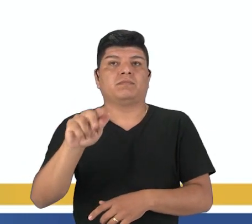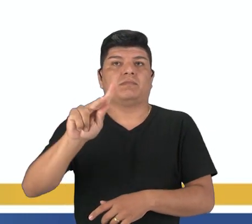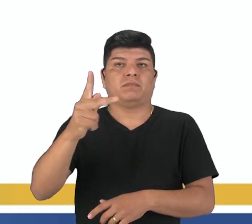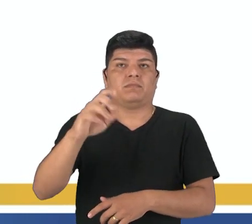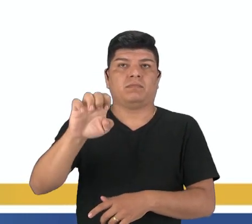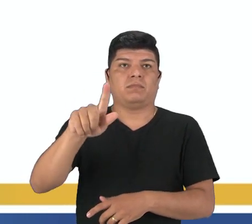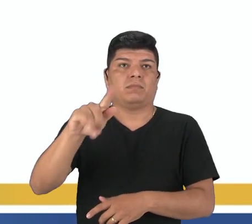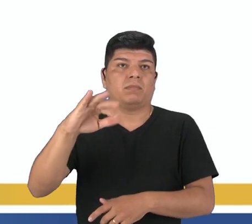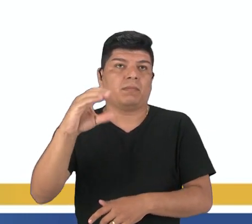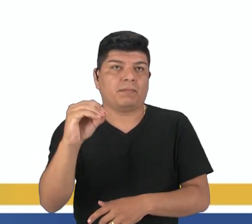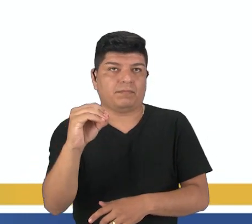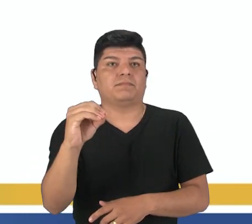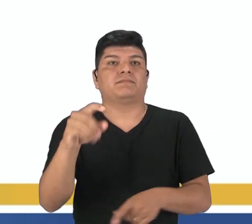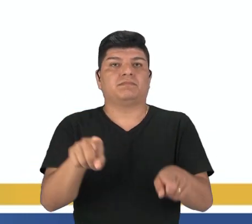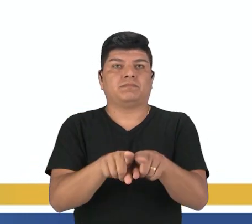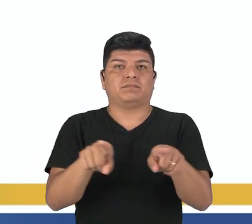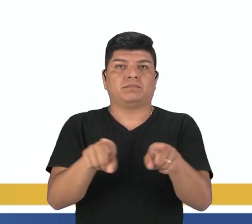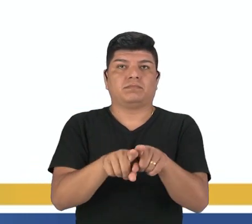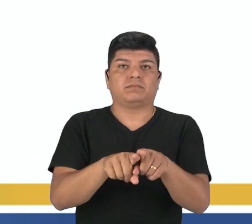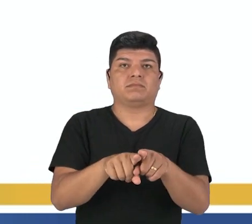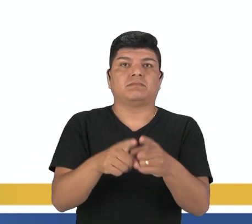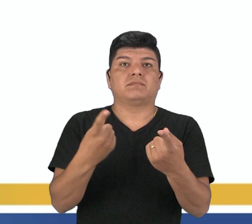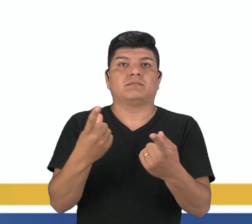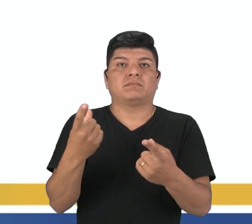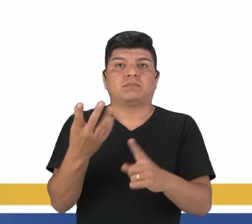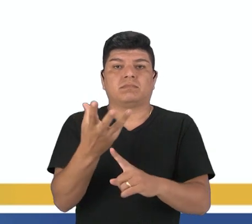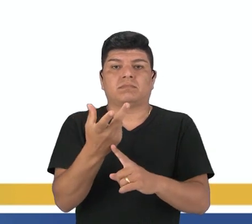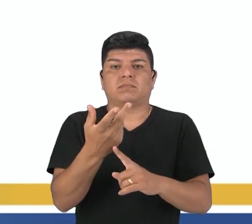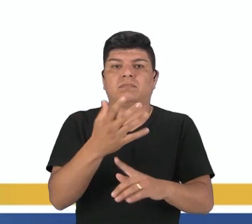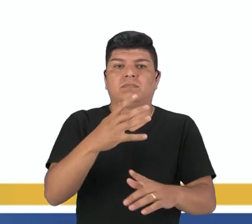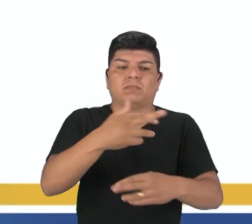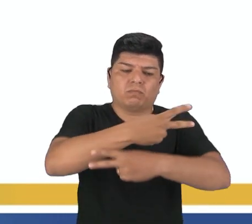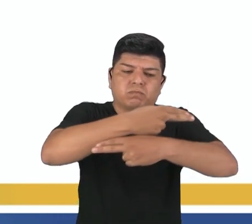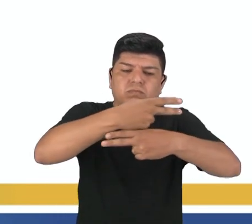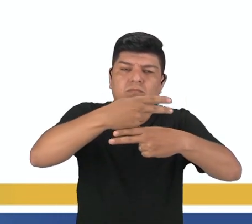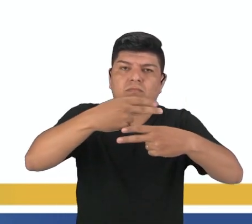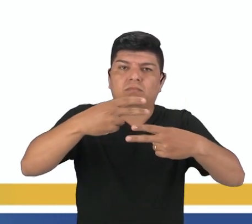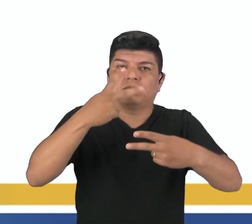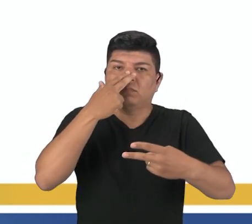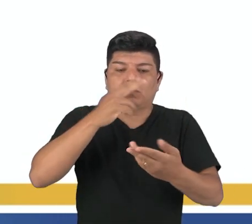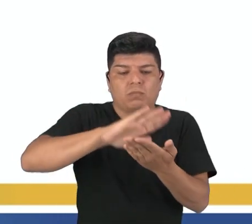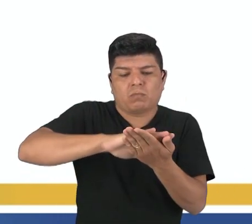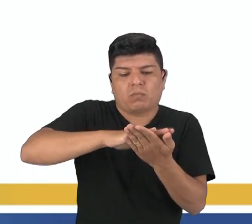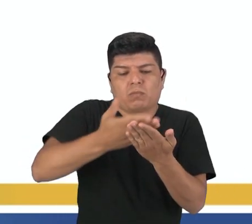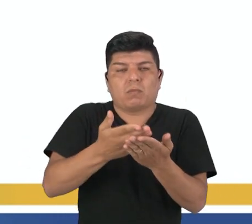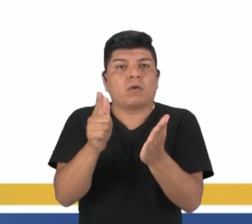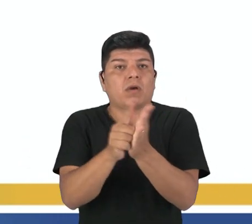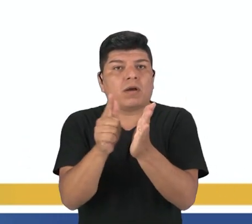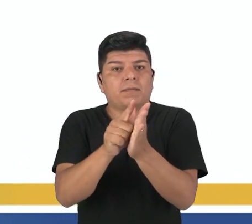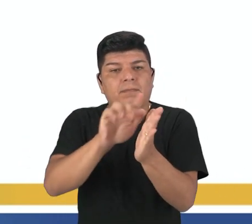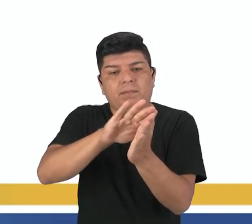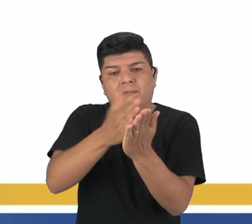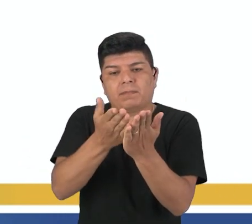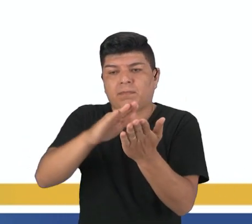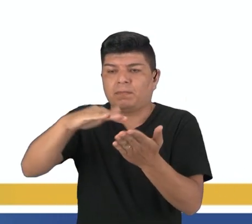arte sensorial. Lígia Clark trabalha objetos como se fossem dobraduras de papel,